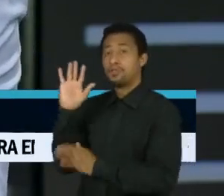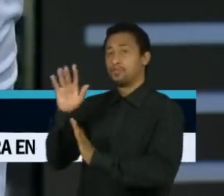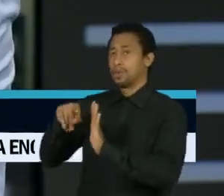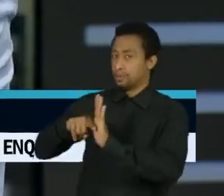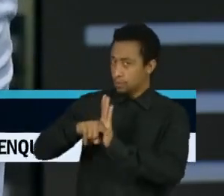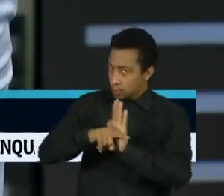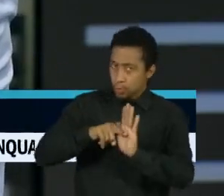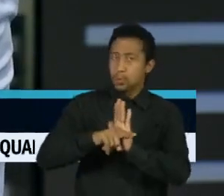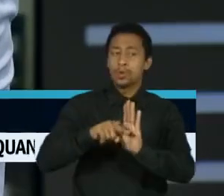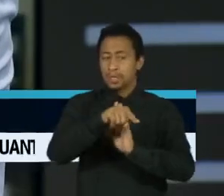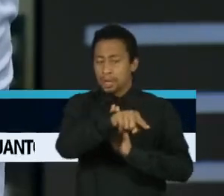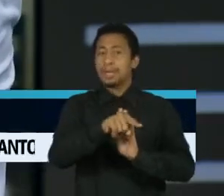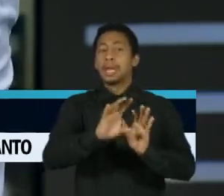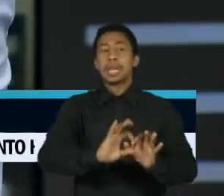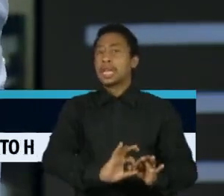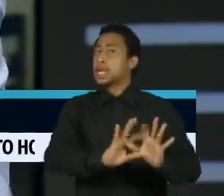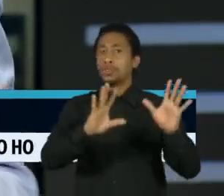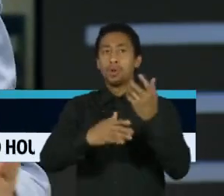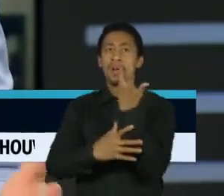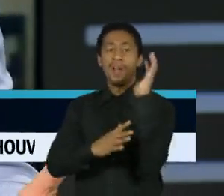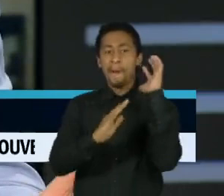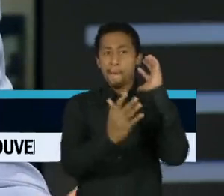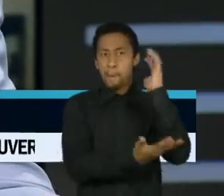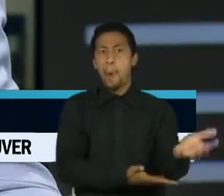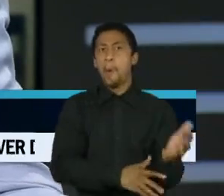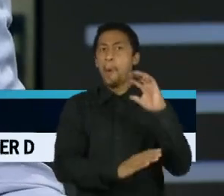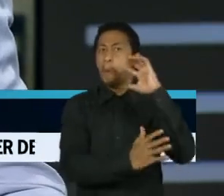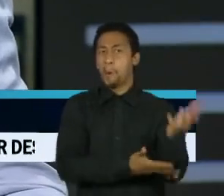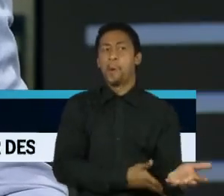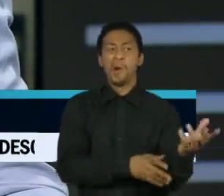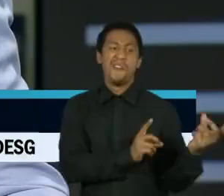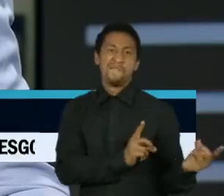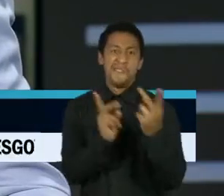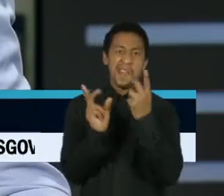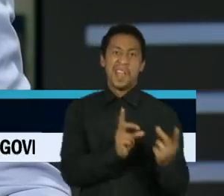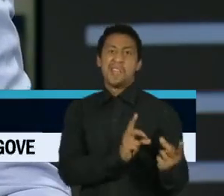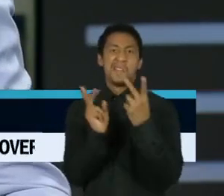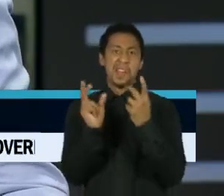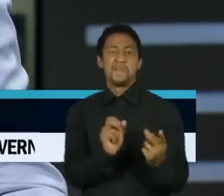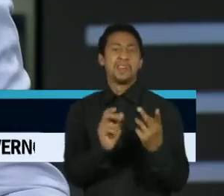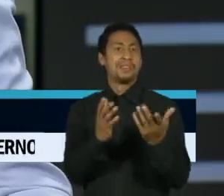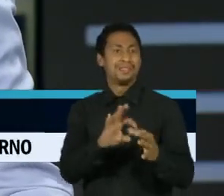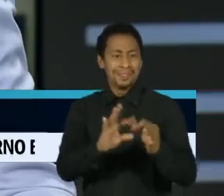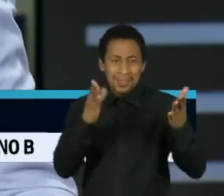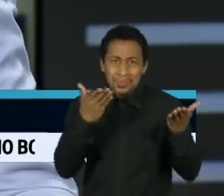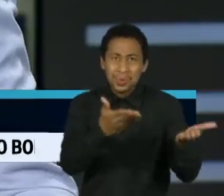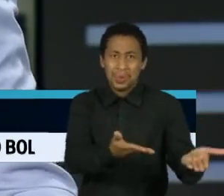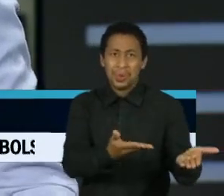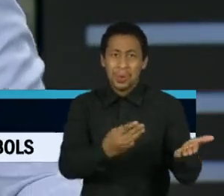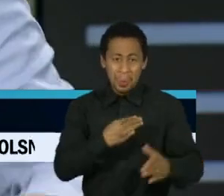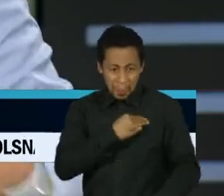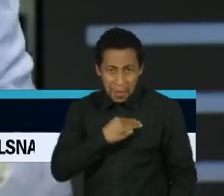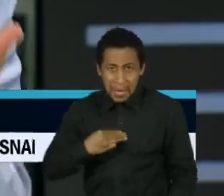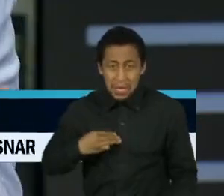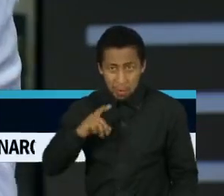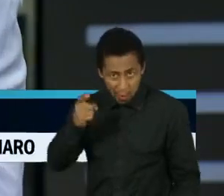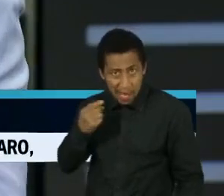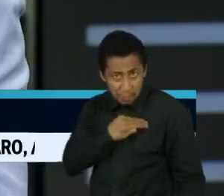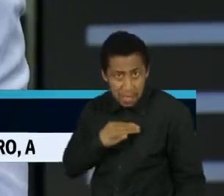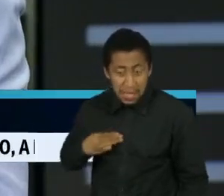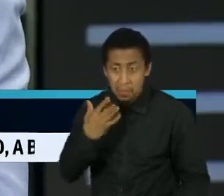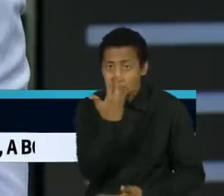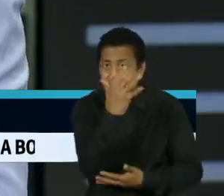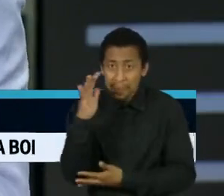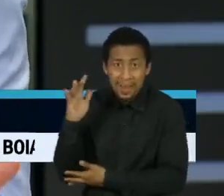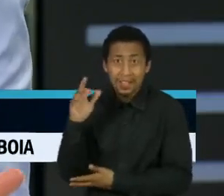de madeira. Ele era o ministro do Meio Ambiente, o senhor Ricardo Salles, que está todo pimpão por aí, pensando em se